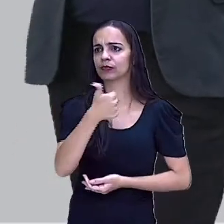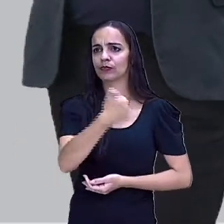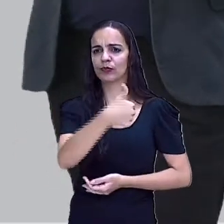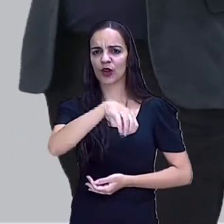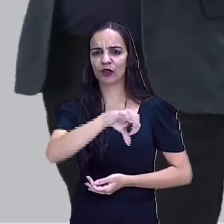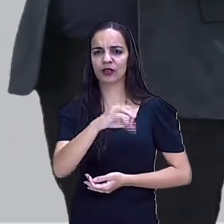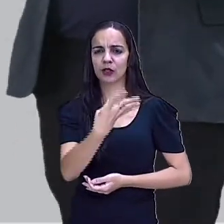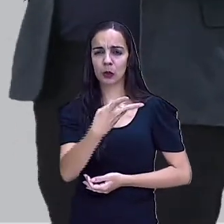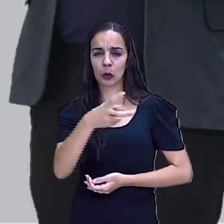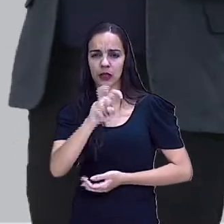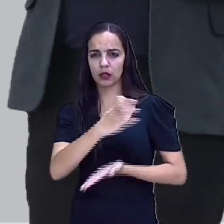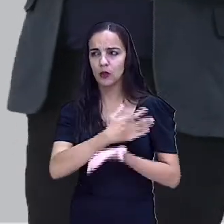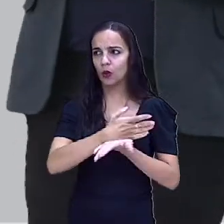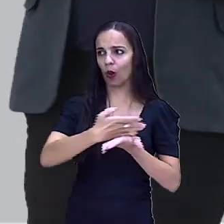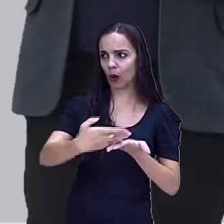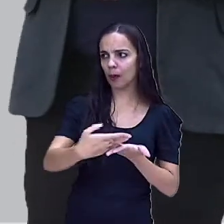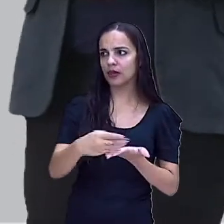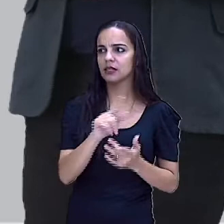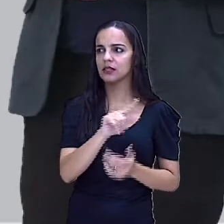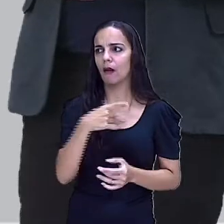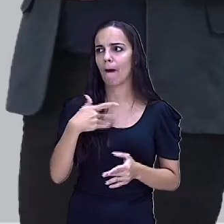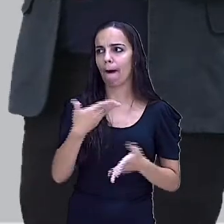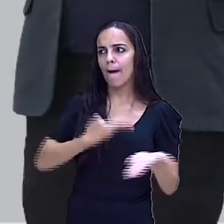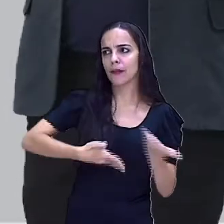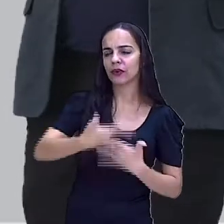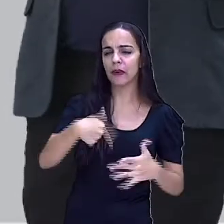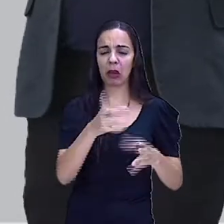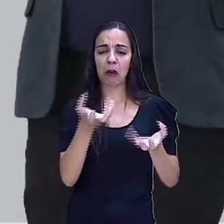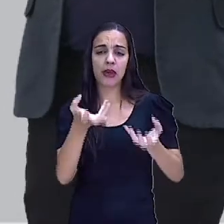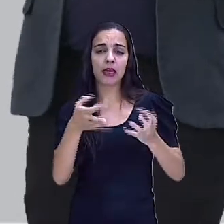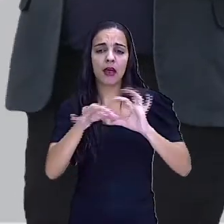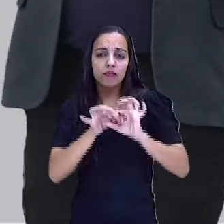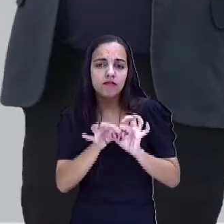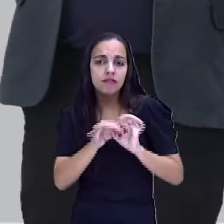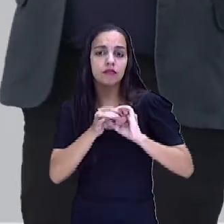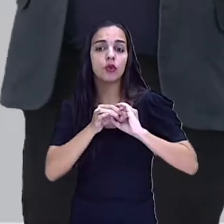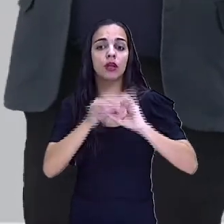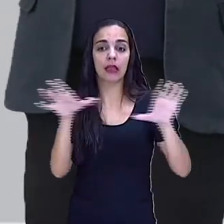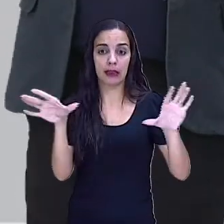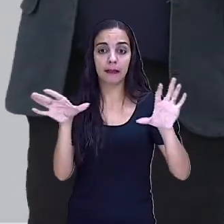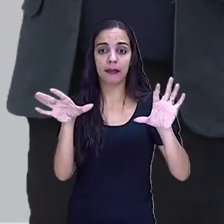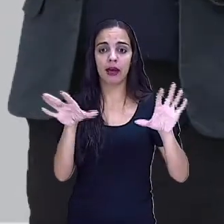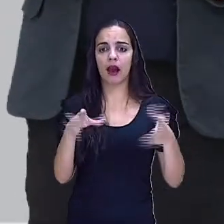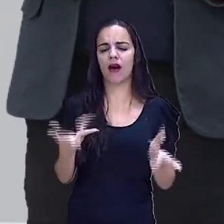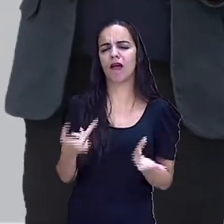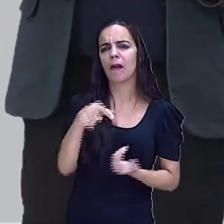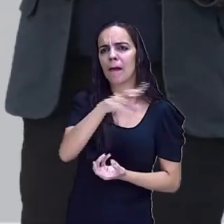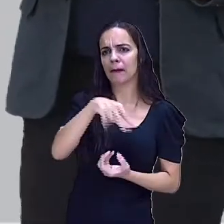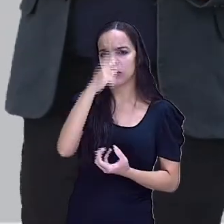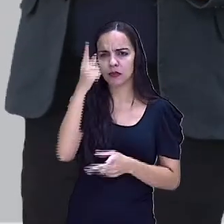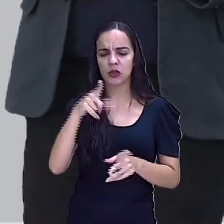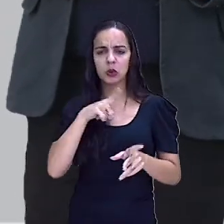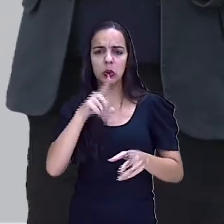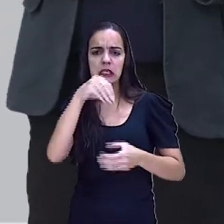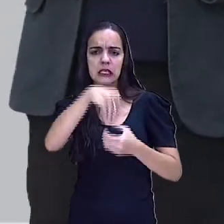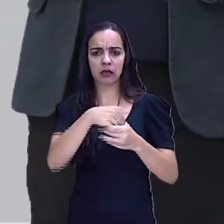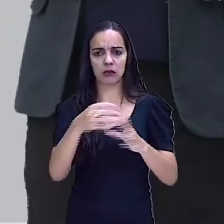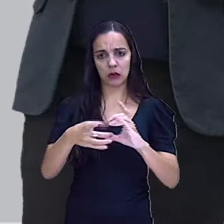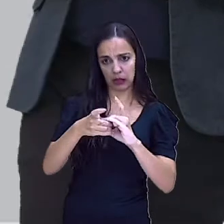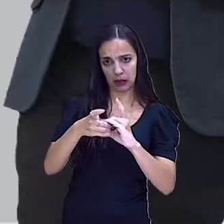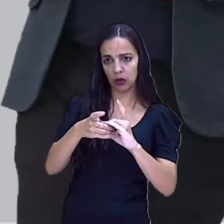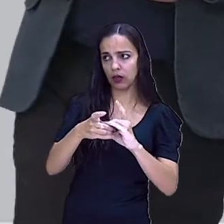era, portanto, uma Constituição liberal em relação às questões democráticas.